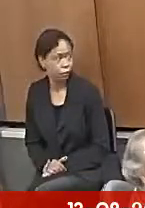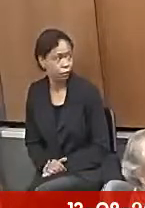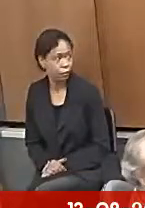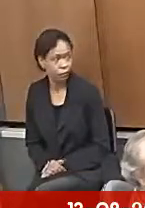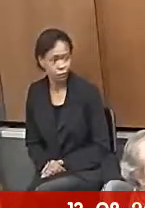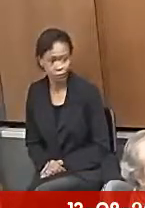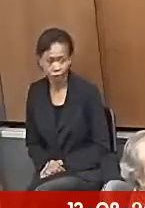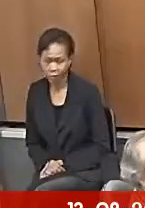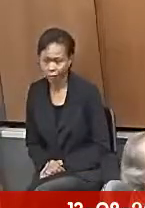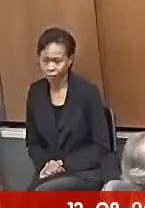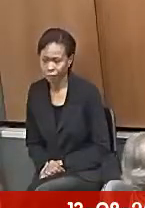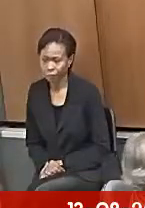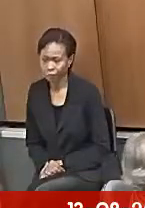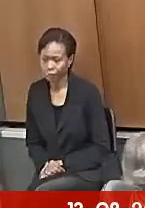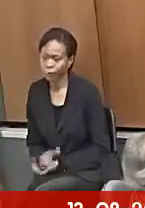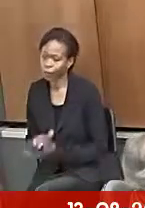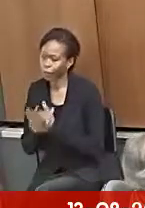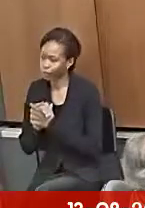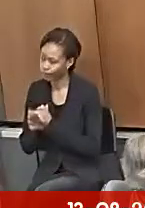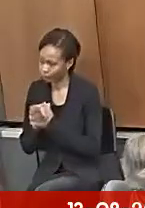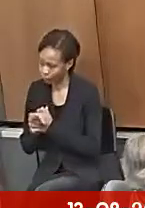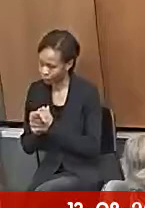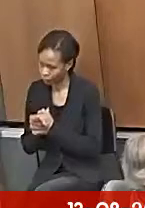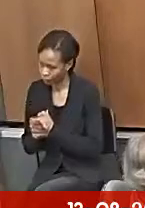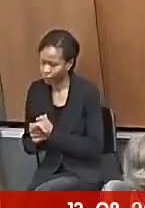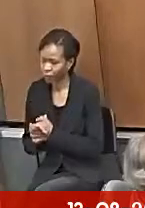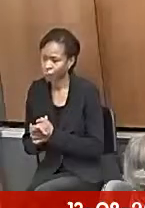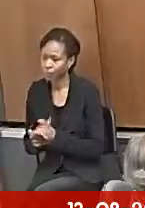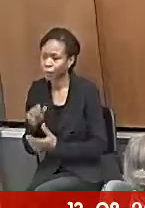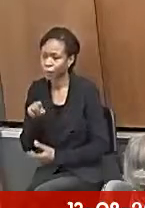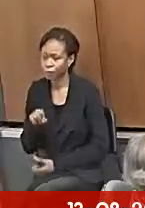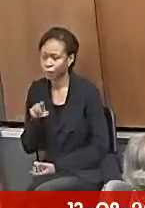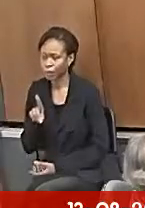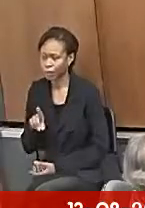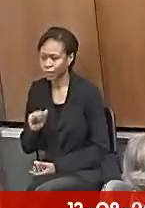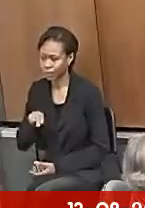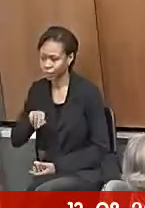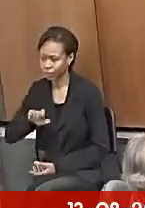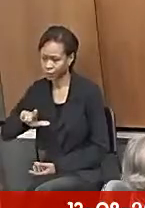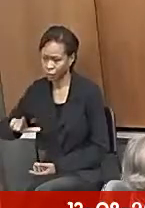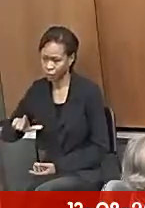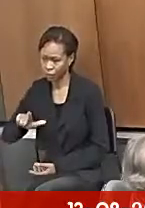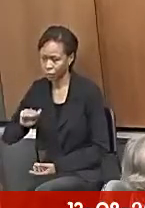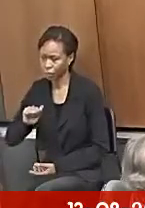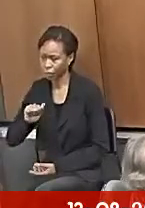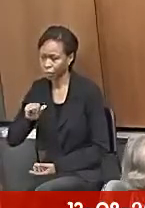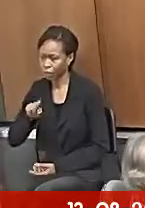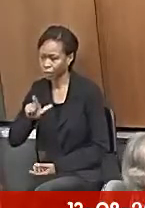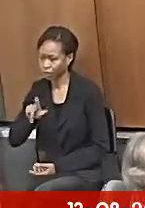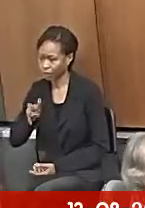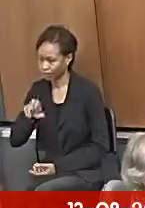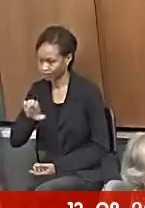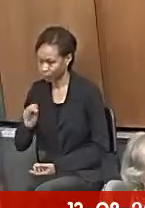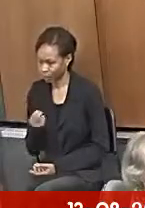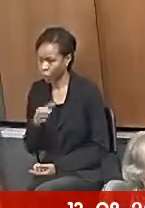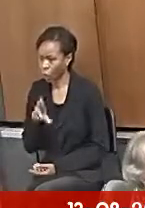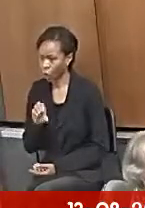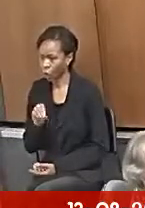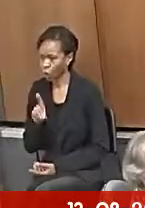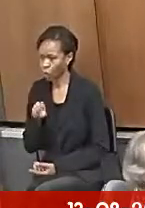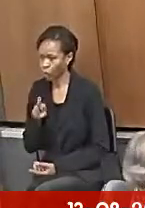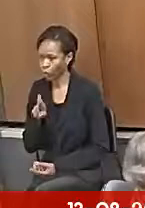aí os parabéns para daniel alves rodrigues uma salva de palmas mais uma vez pra